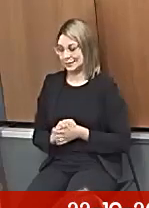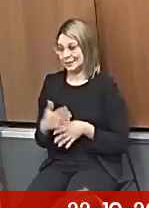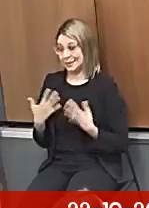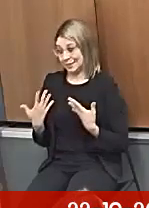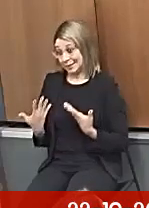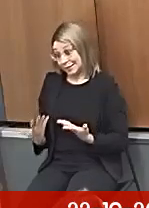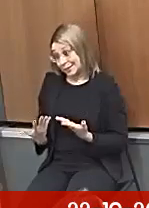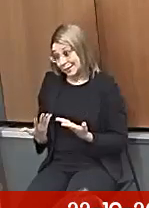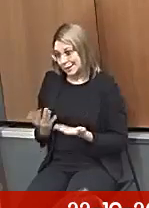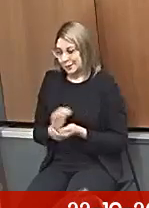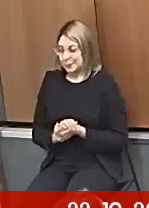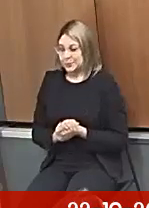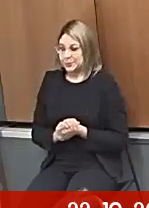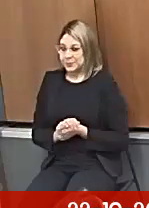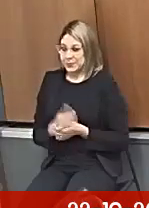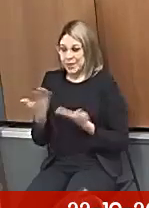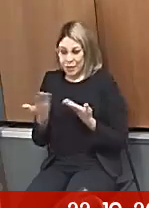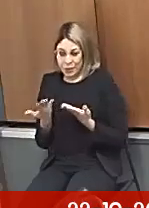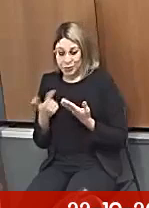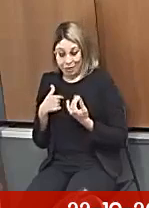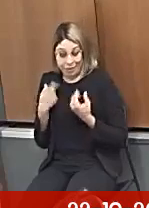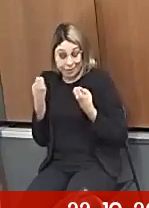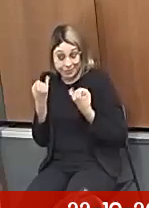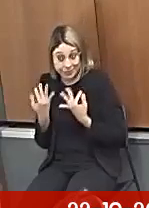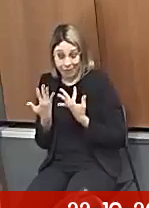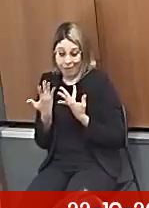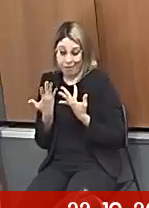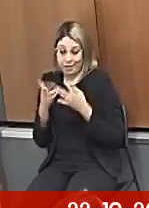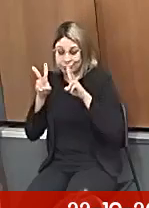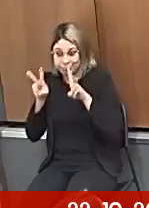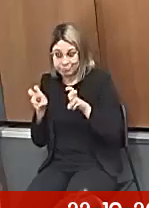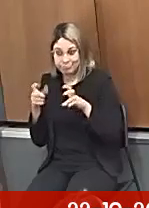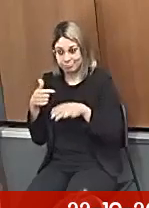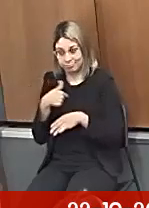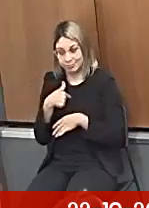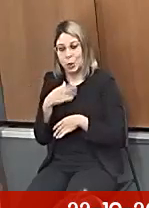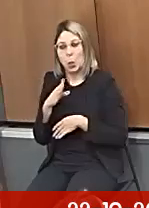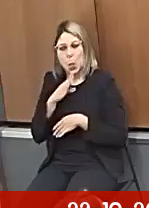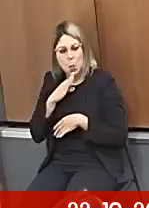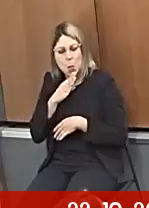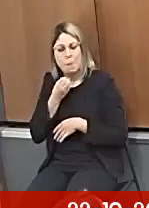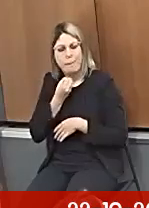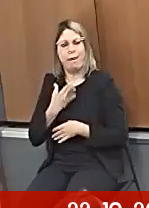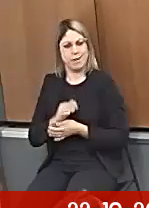que eu vou aqui tratar de um assunto que eu conheço muito bem,